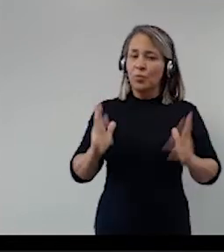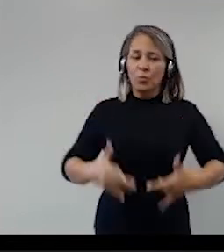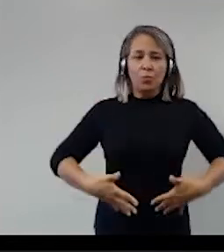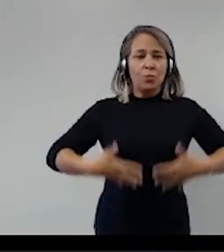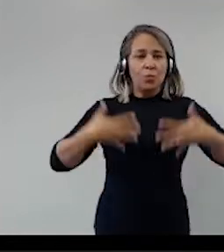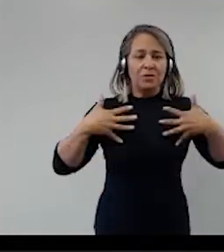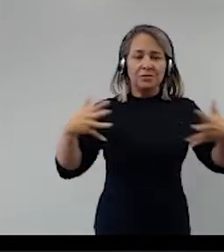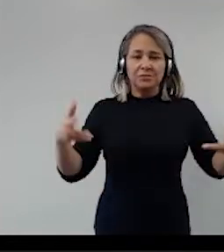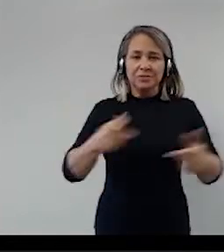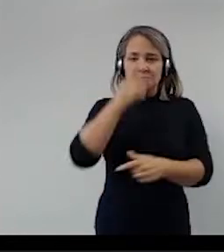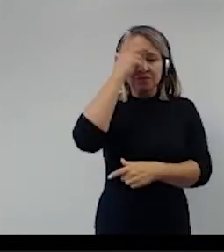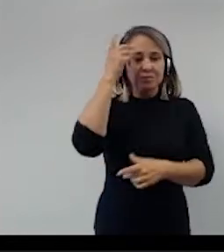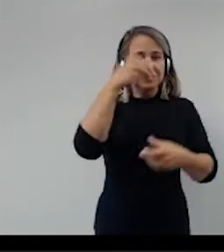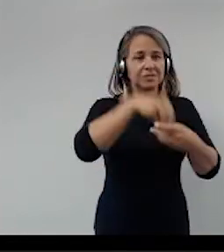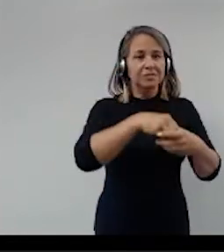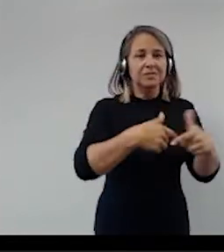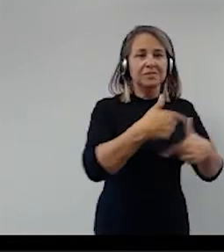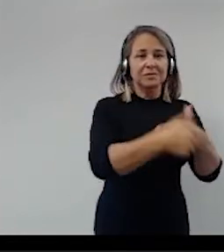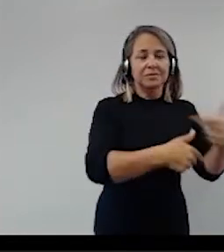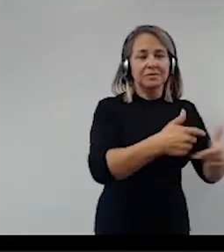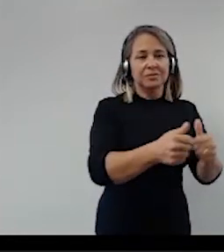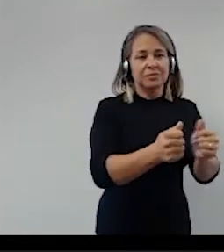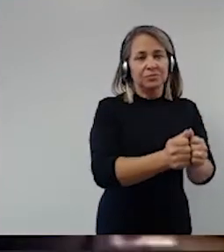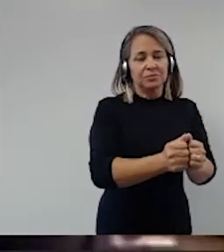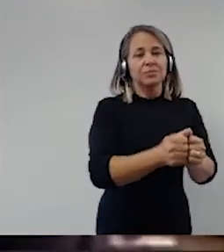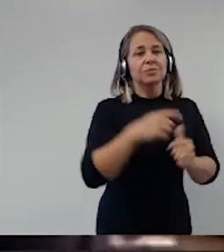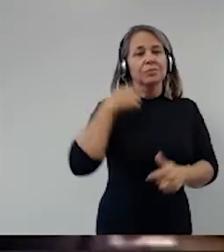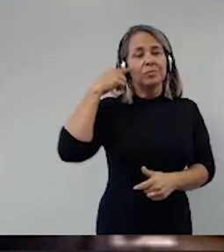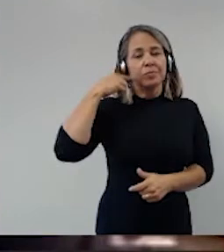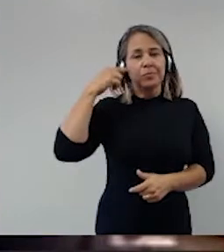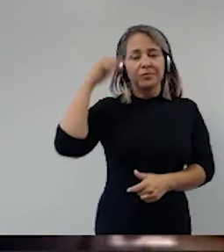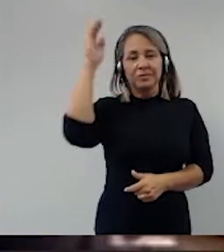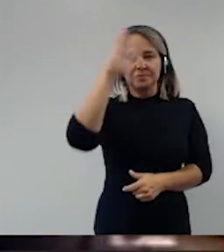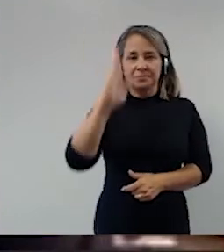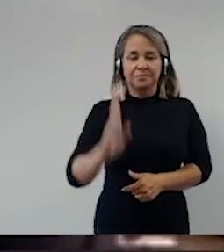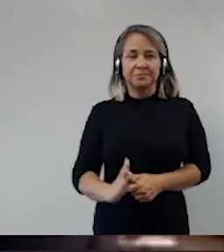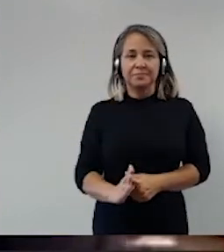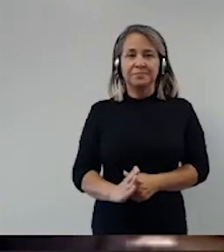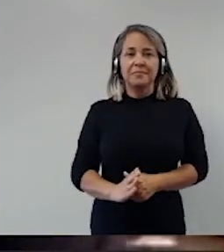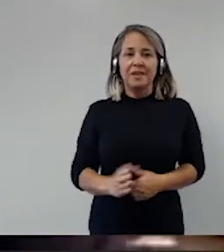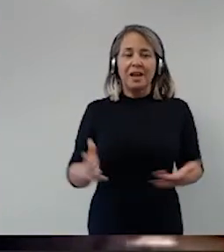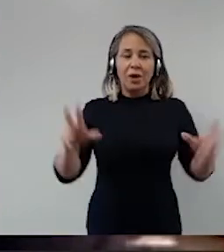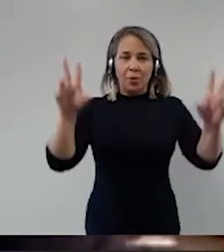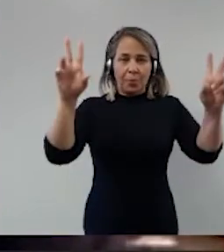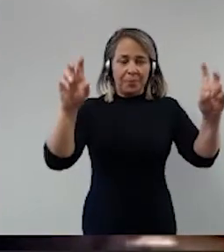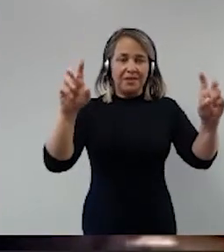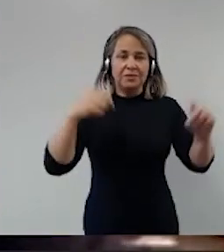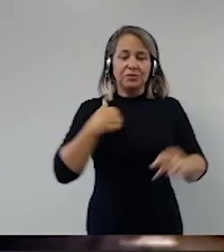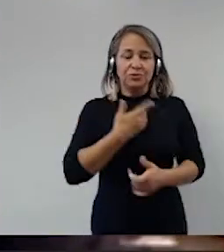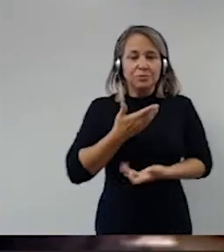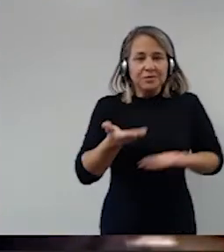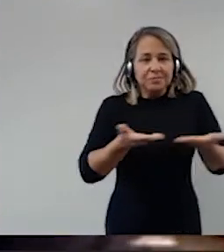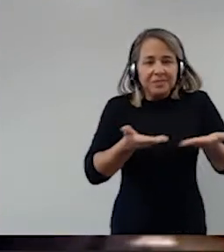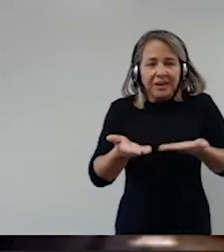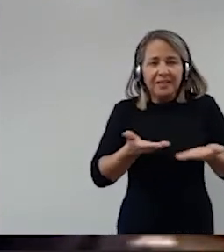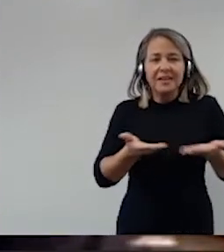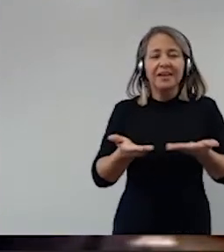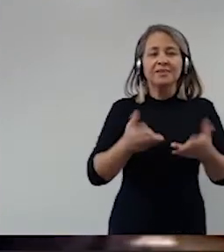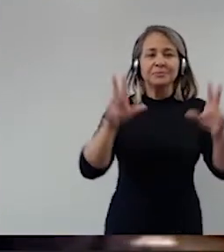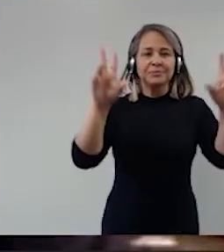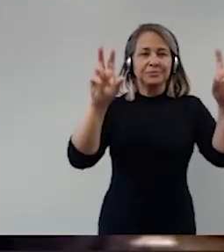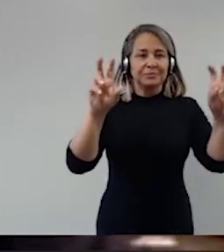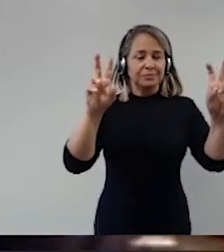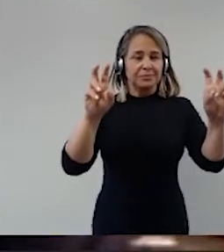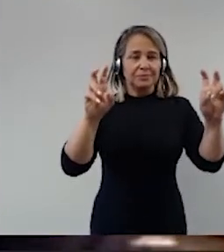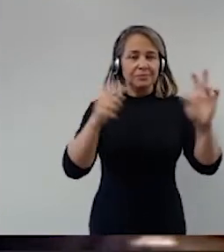a bela atuação em nome da advocacia brasileira. Bom, no presente painel, nós vamos tratar de um tema